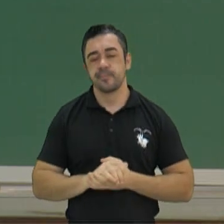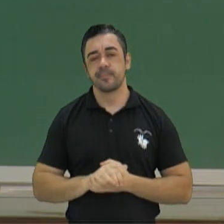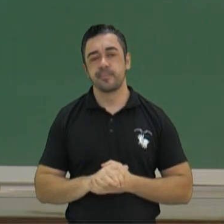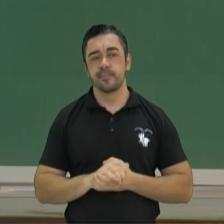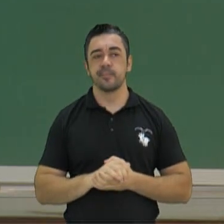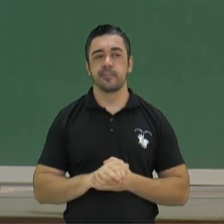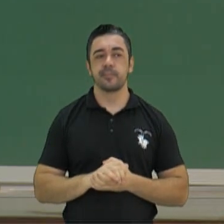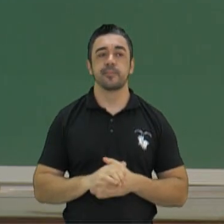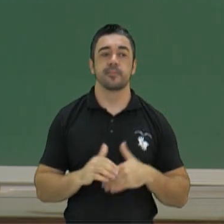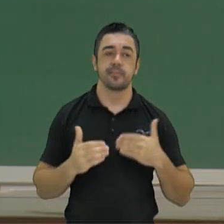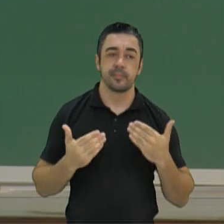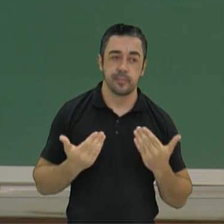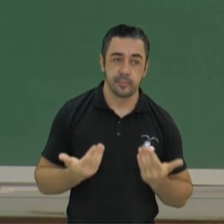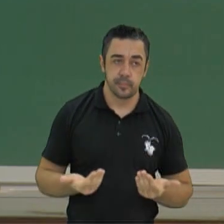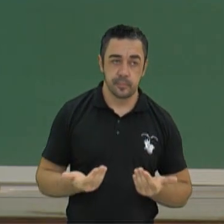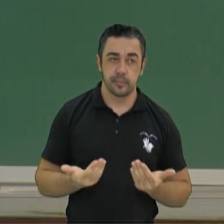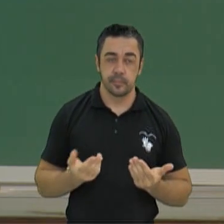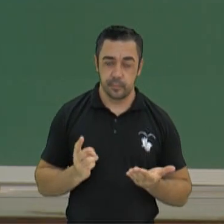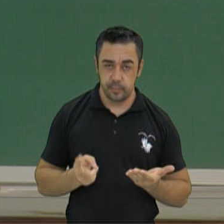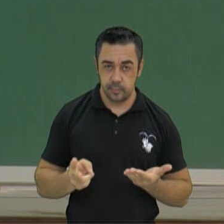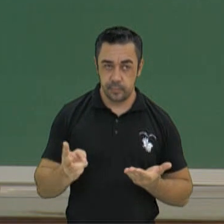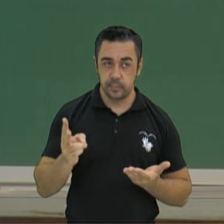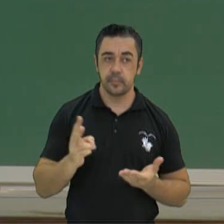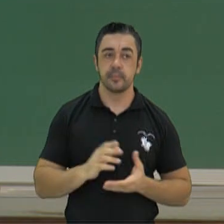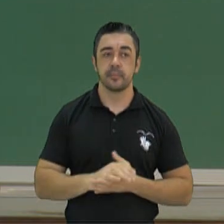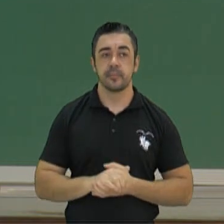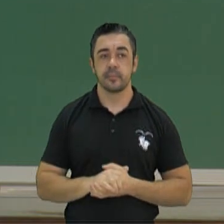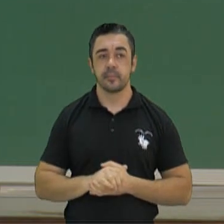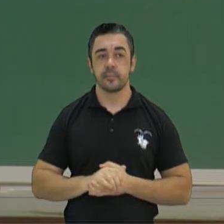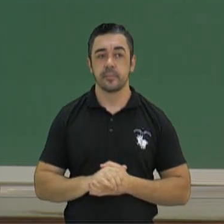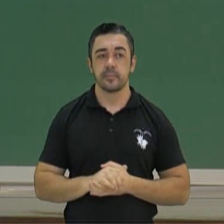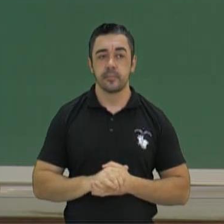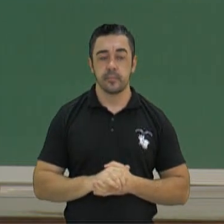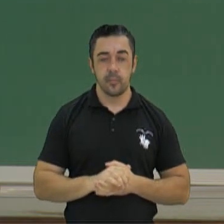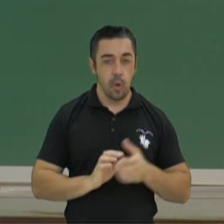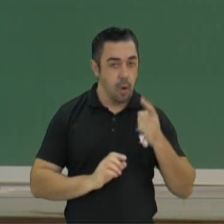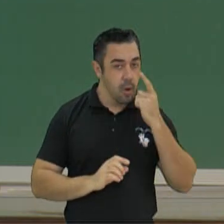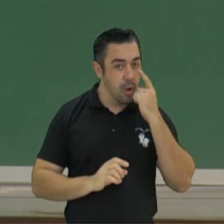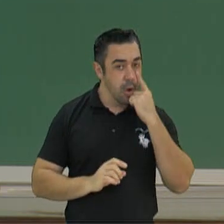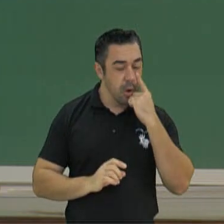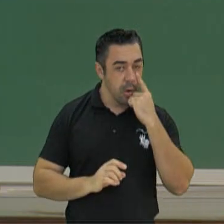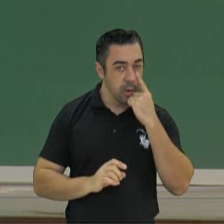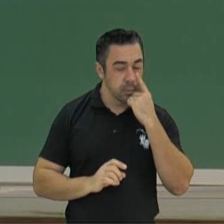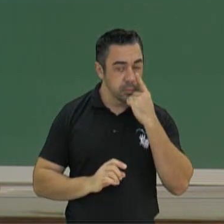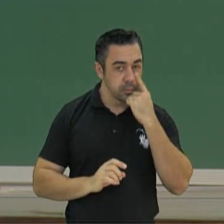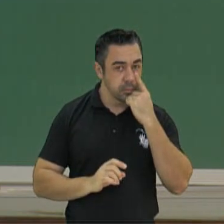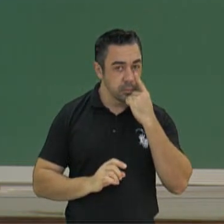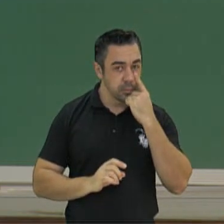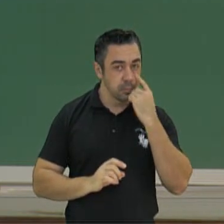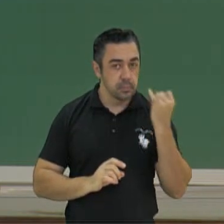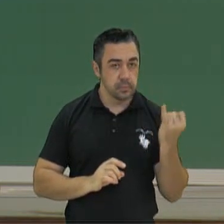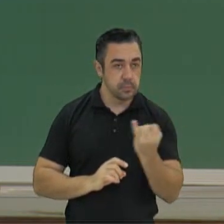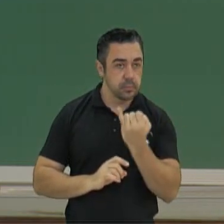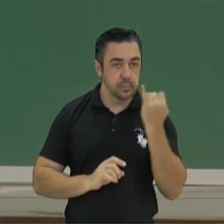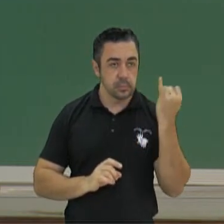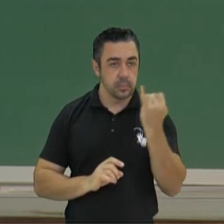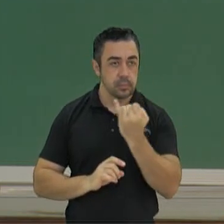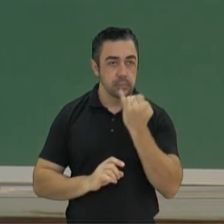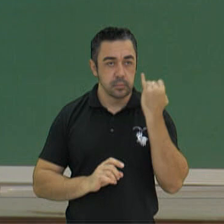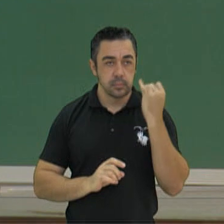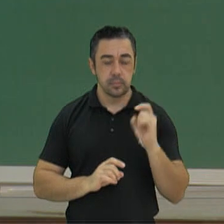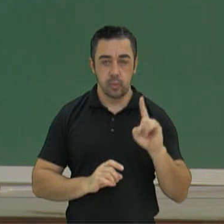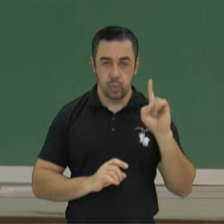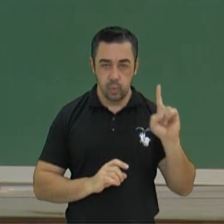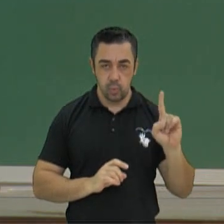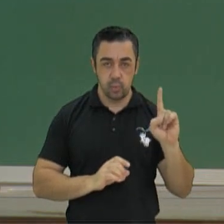água. Então, vamos continuando aqui. O que a gente tem? Olha uma informação importante que a professora já colocou aqui.